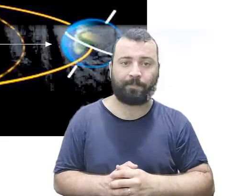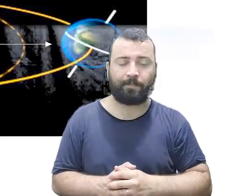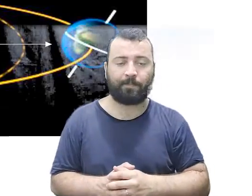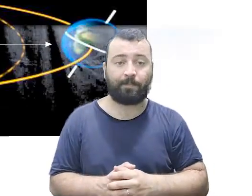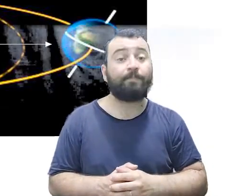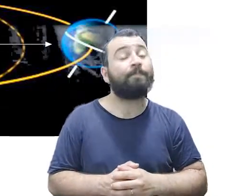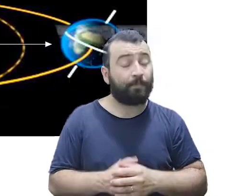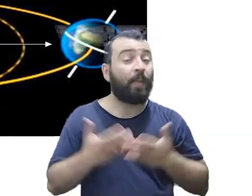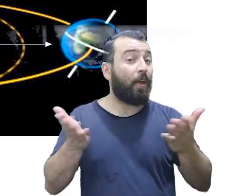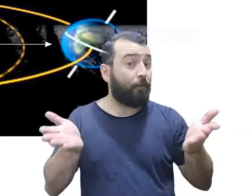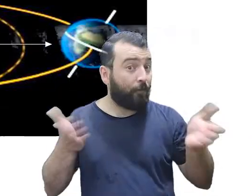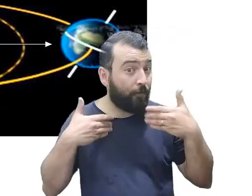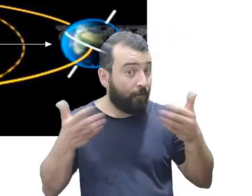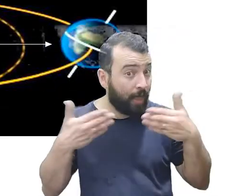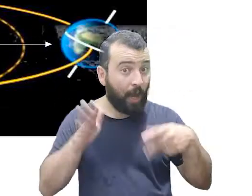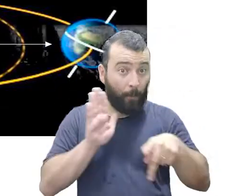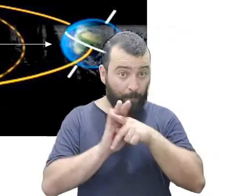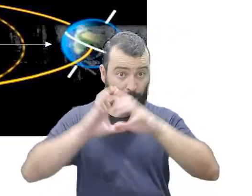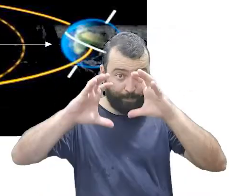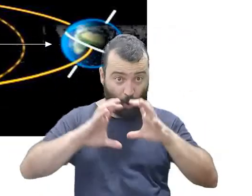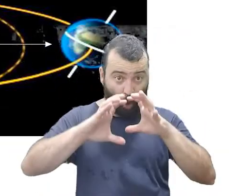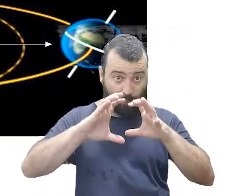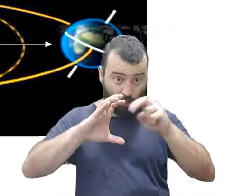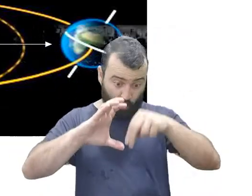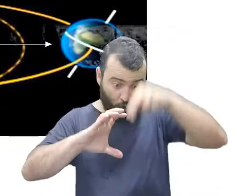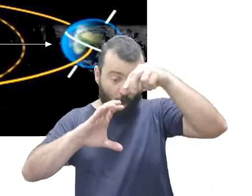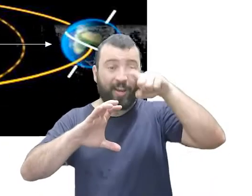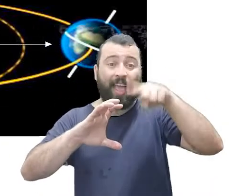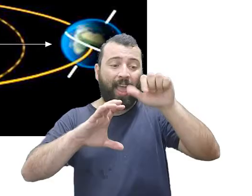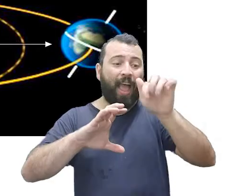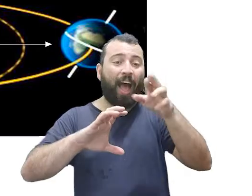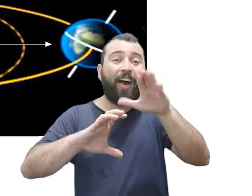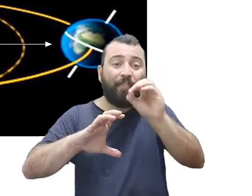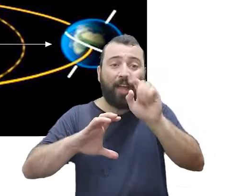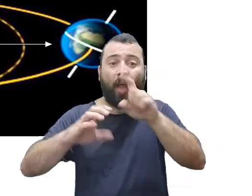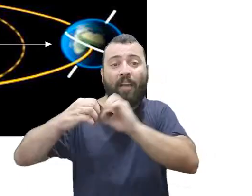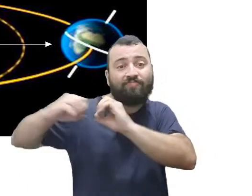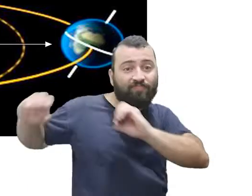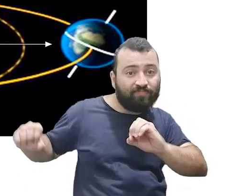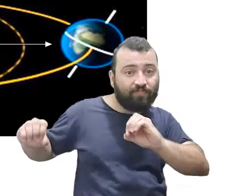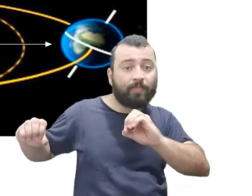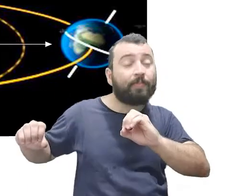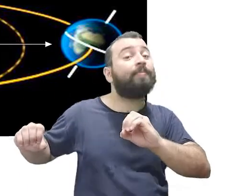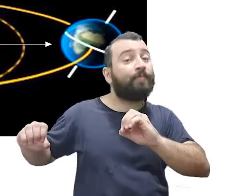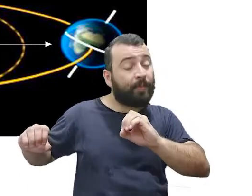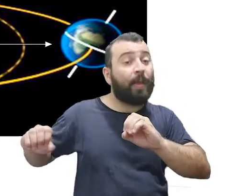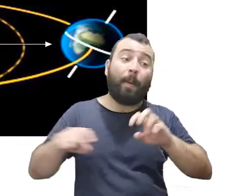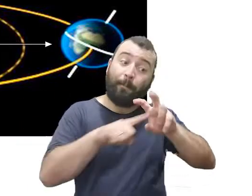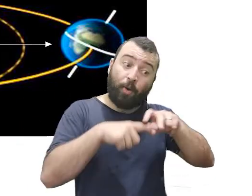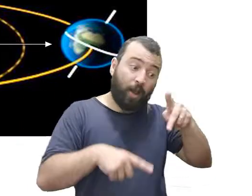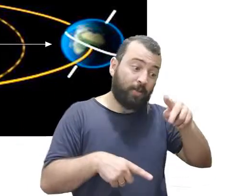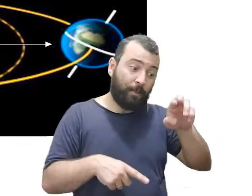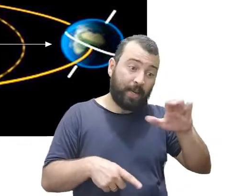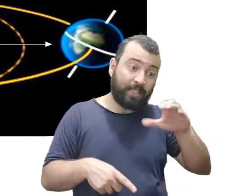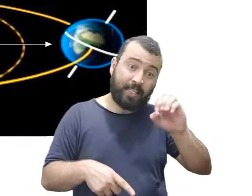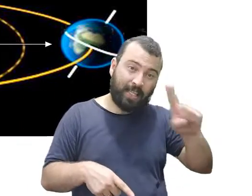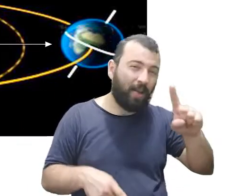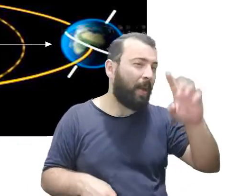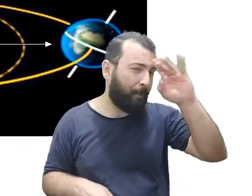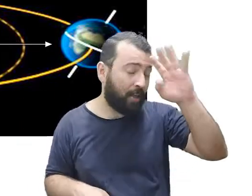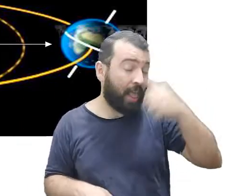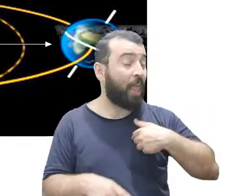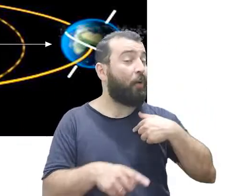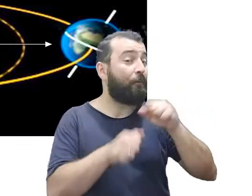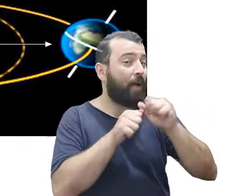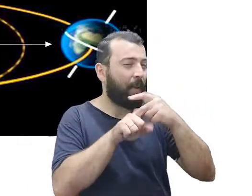na qual o verão do hemisfério norte caía no afélio, no ponto que a Terra está mais afastada. Graças à precessão, imagina que eu vou fazer